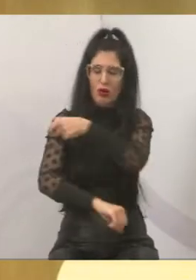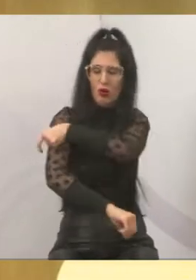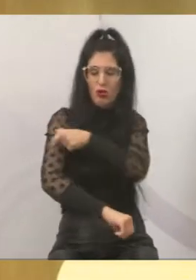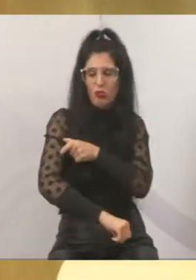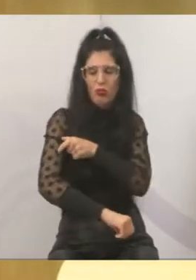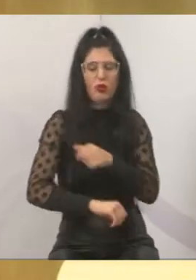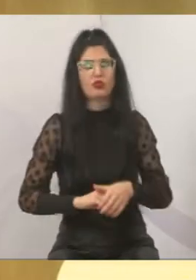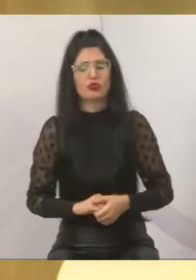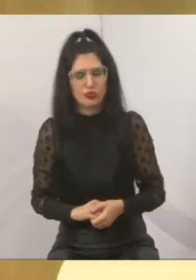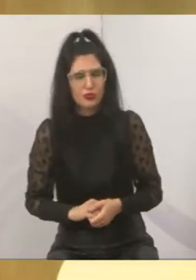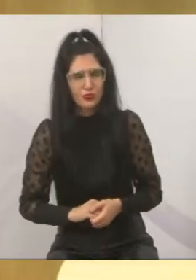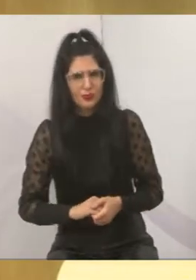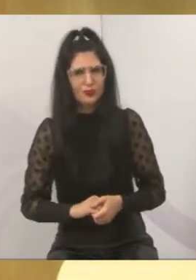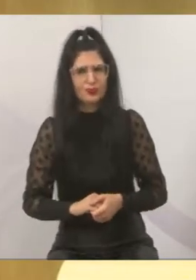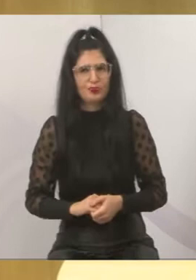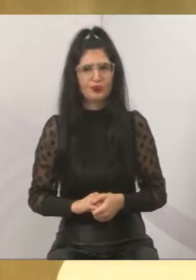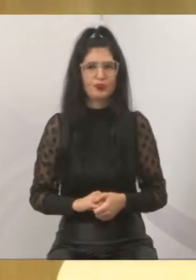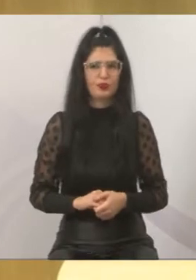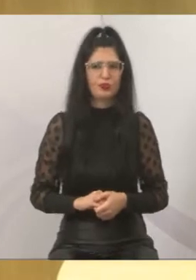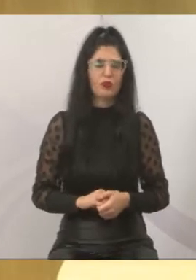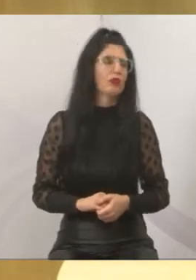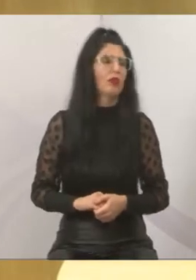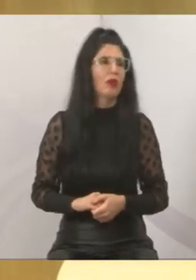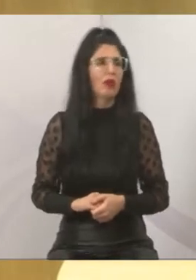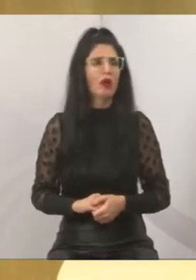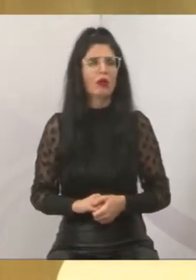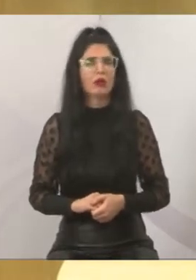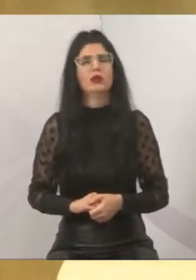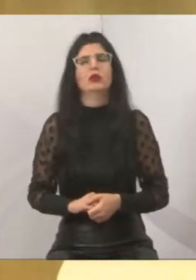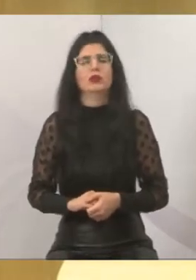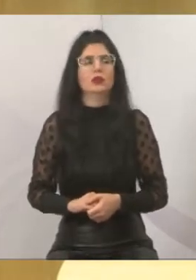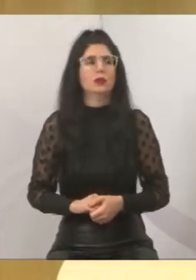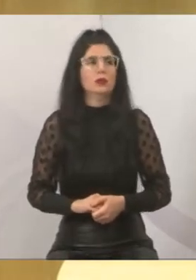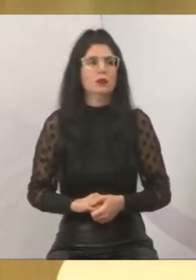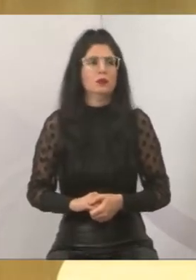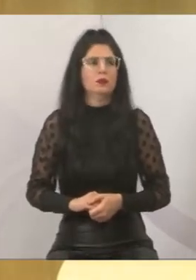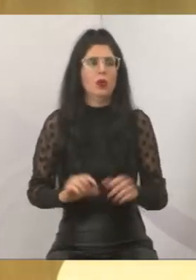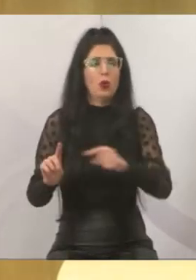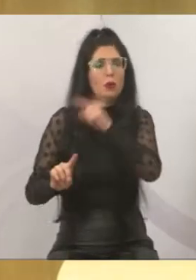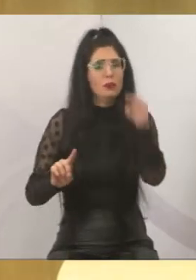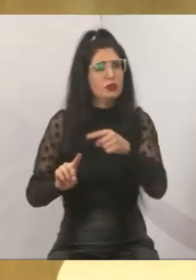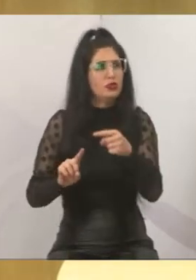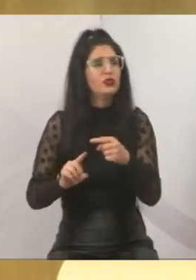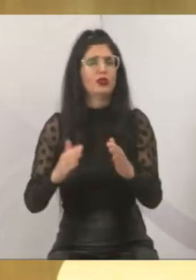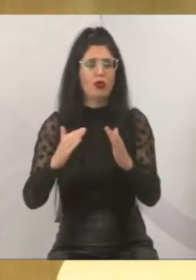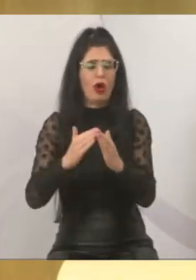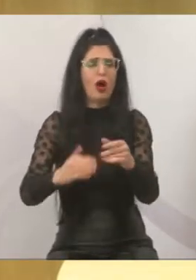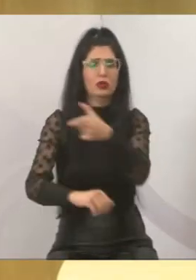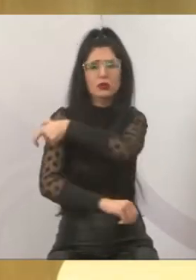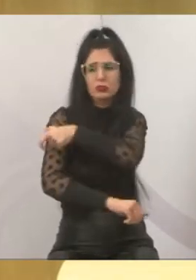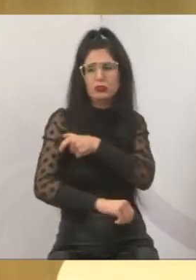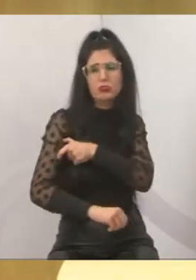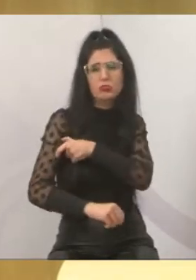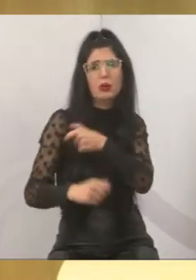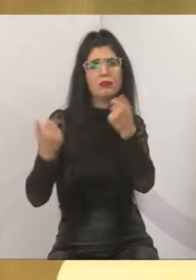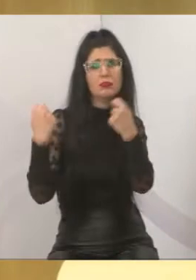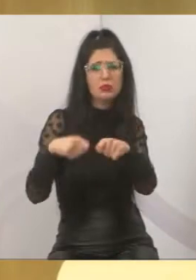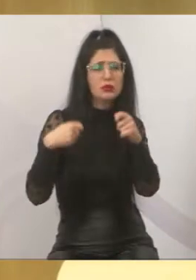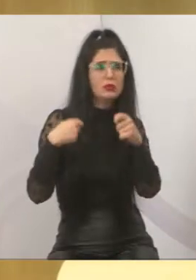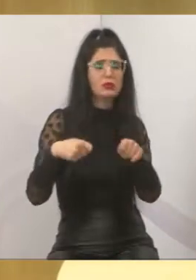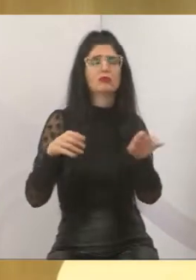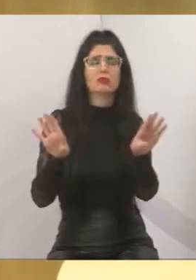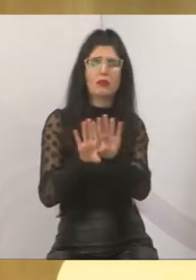na Casa do Curativo e a gente tornar aí a Casa do Curativo autossustentável, que, para que eles